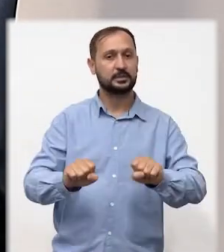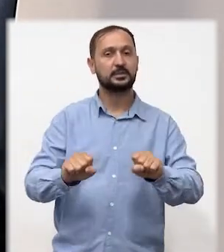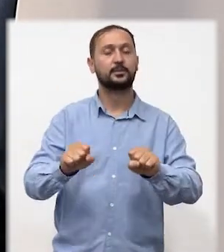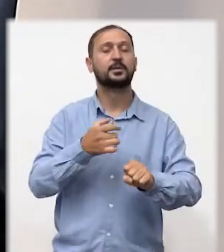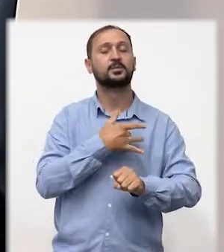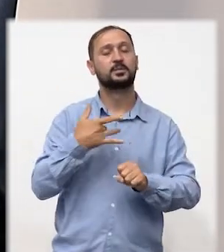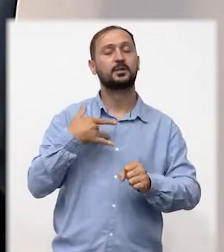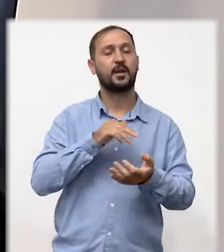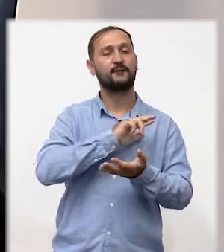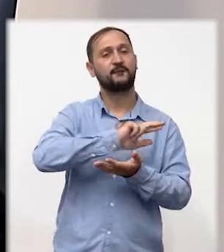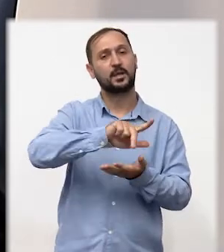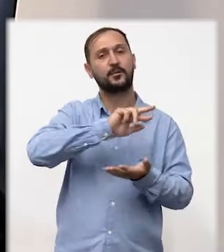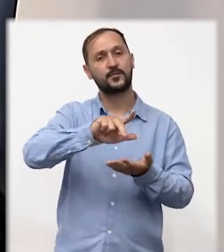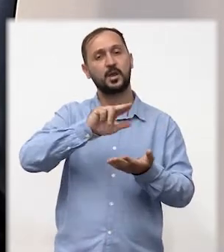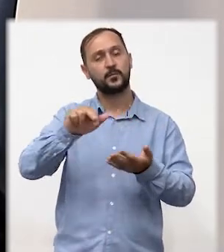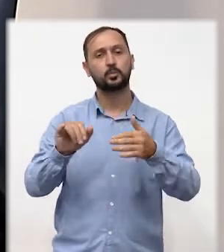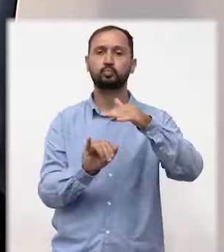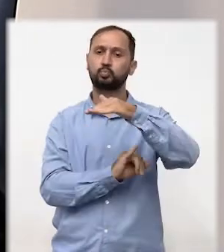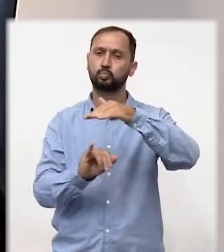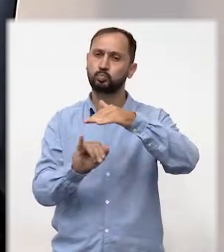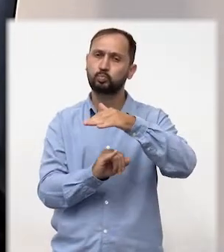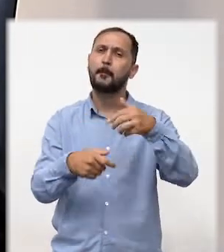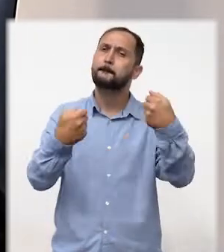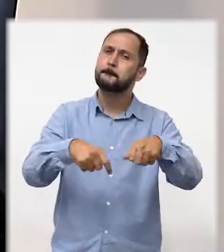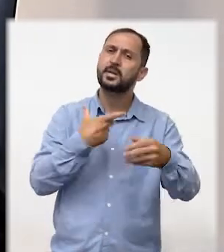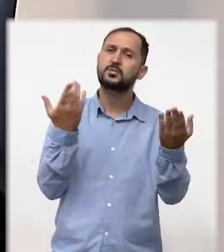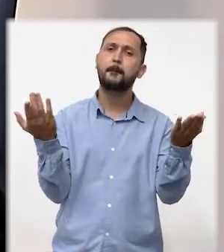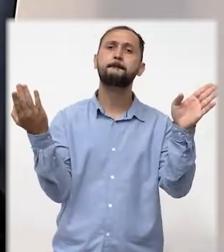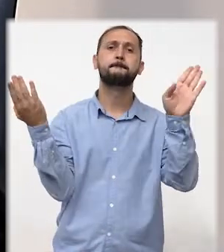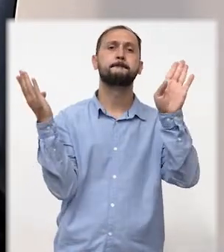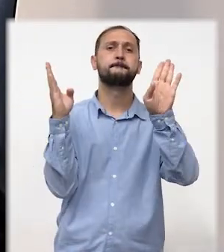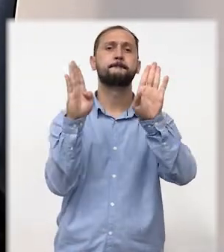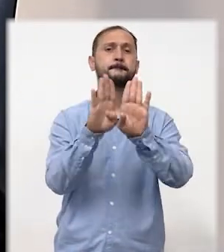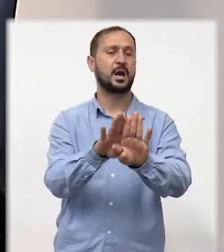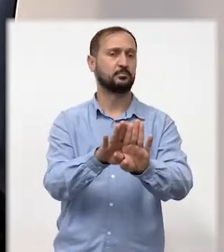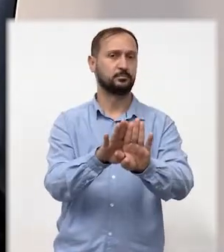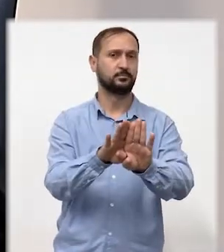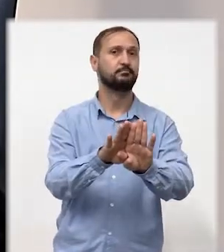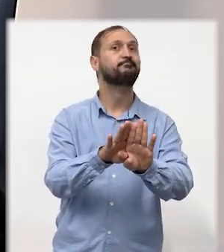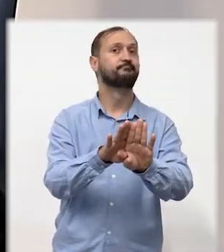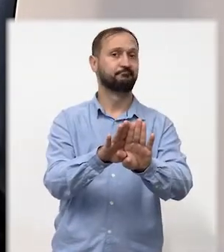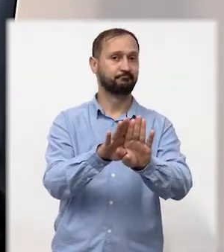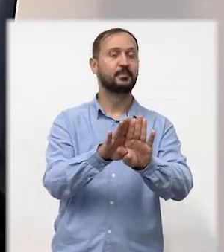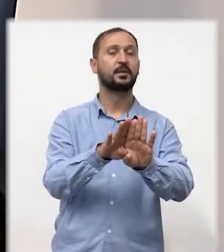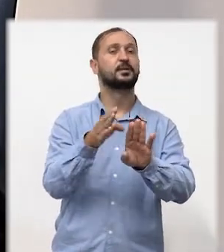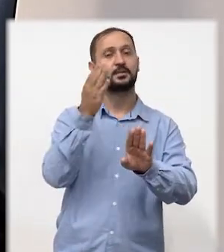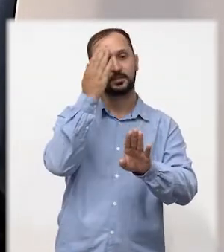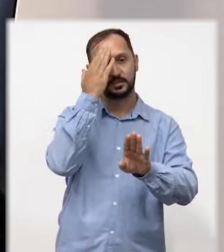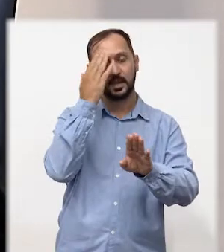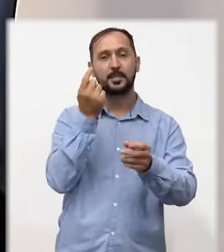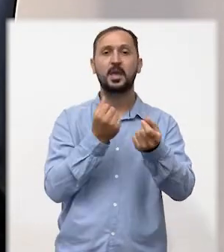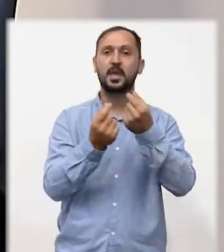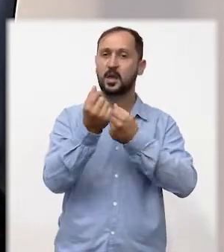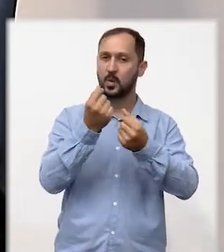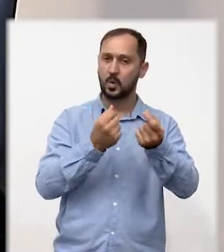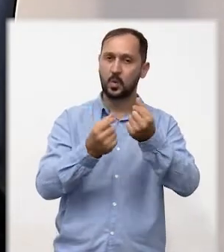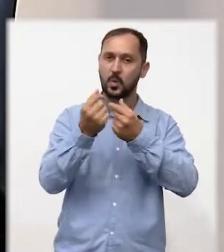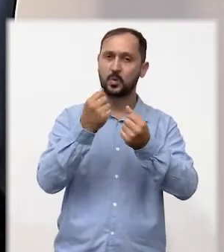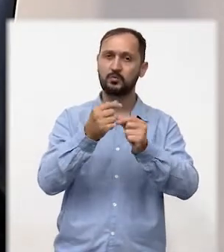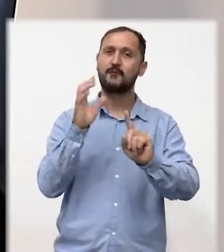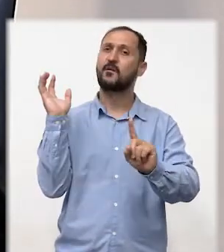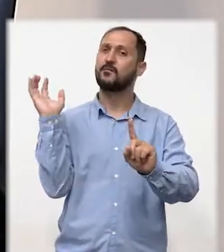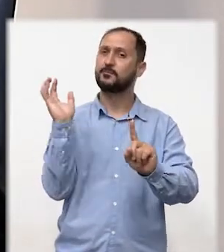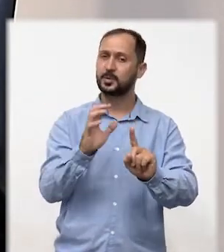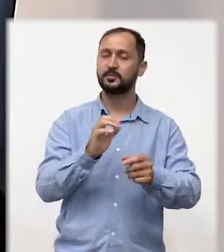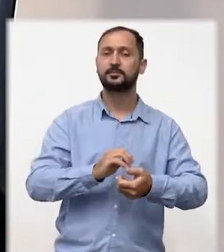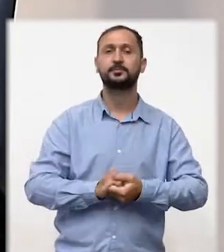de saúde. Diversos estabelecimentos tiveram que fechar as portas e, por conta disso, a economia foi um setor